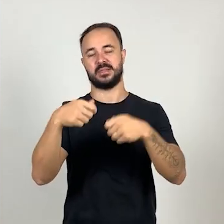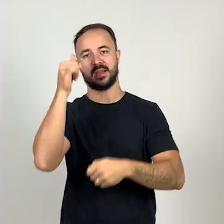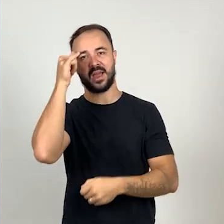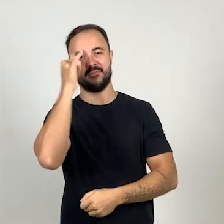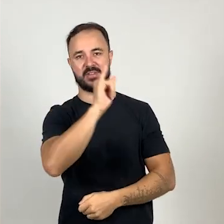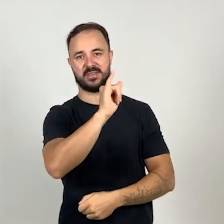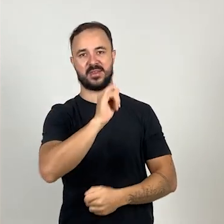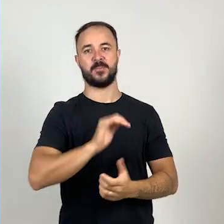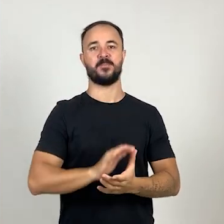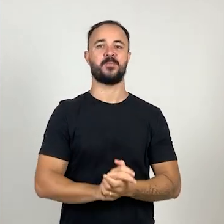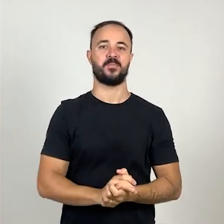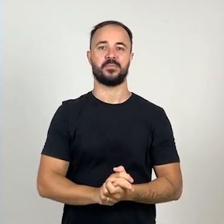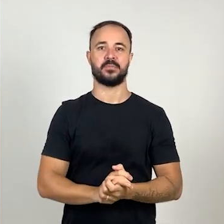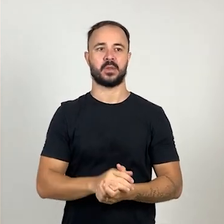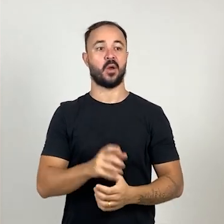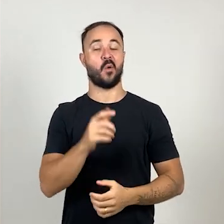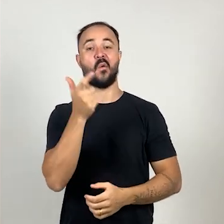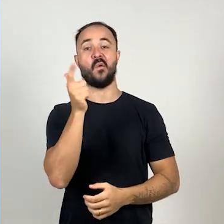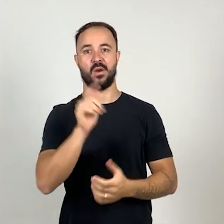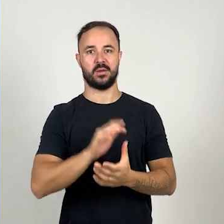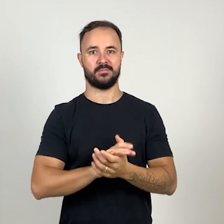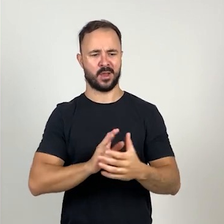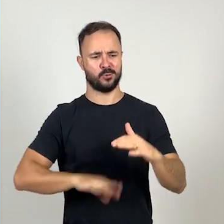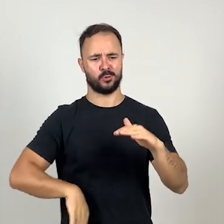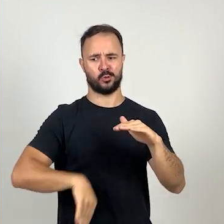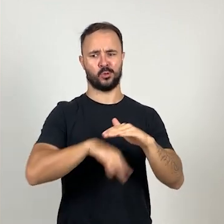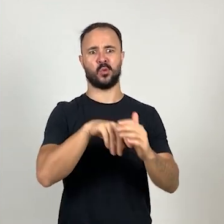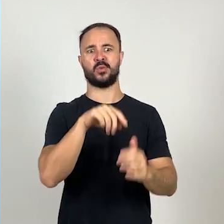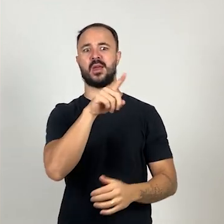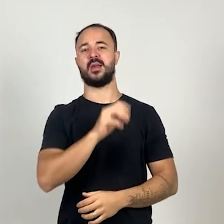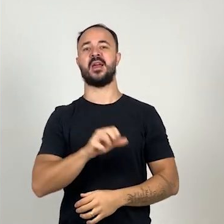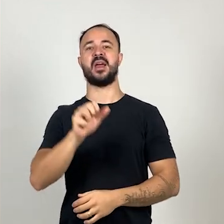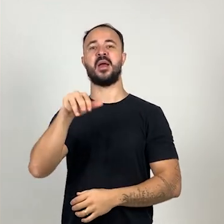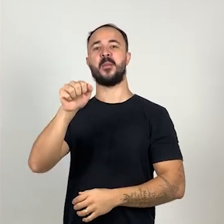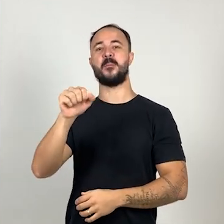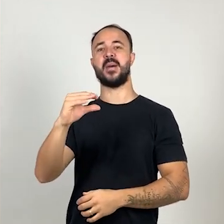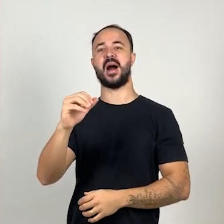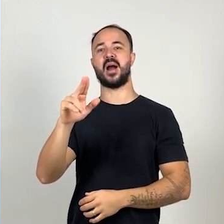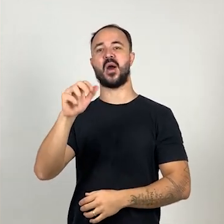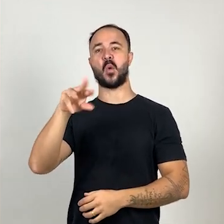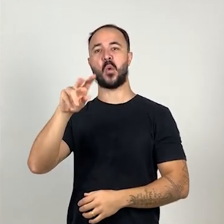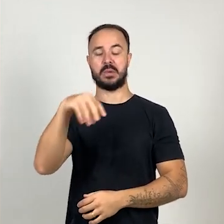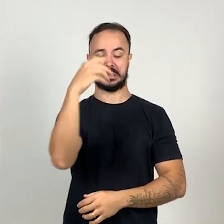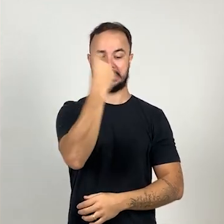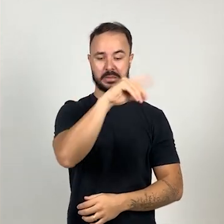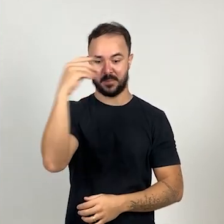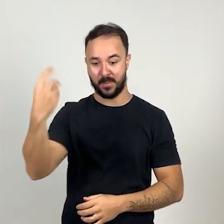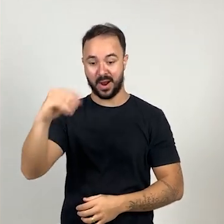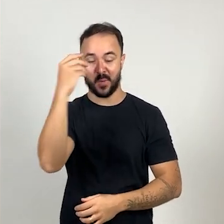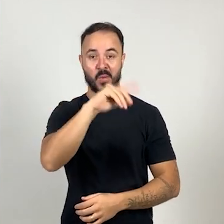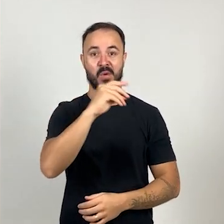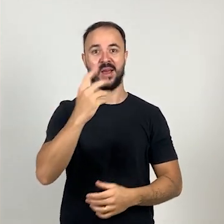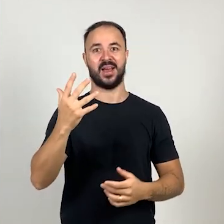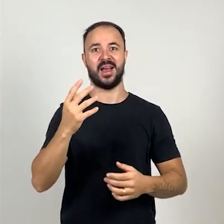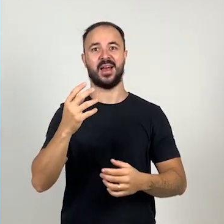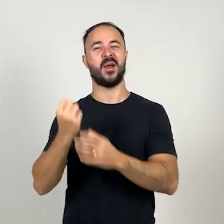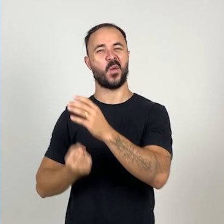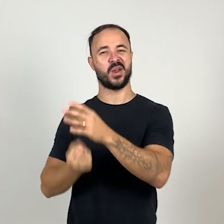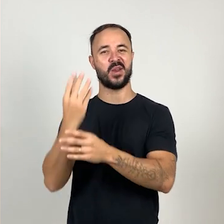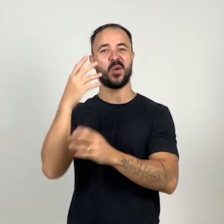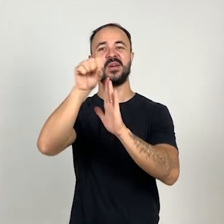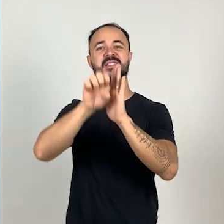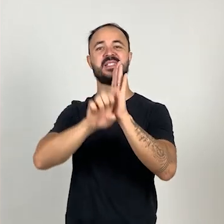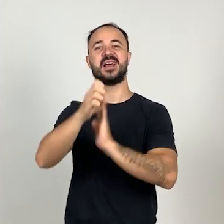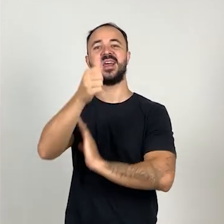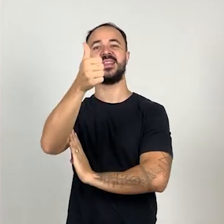evitada. Chuta que é macumba. A expressão chuta que é macumba surgiu no século XIX, em